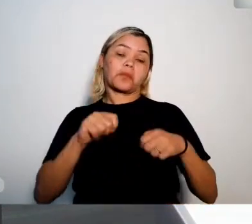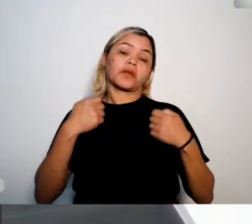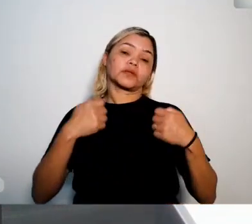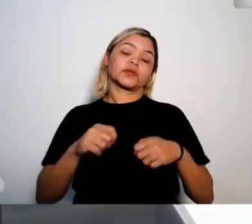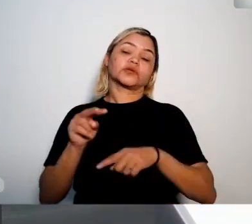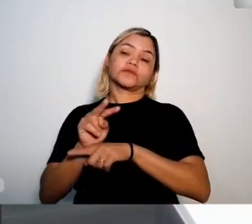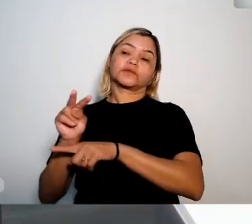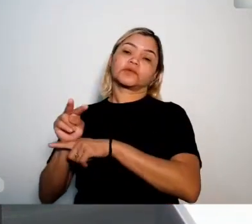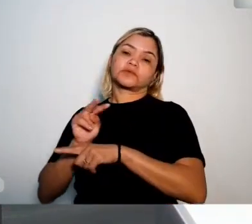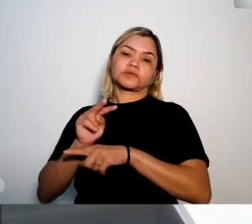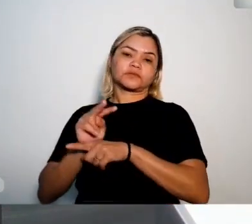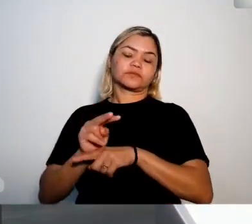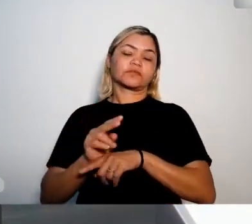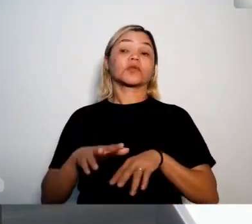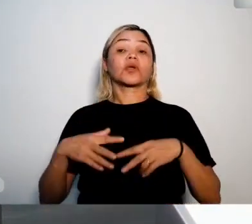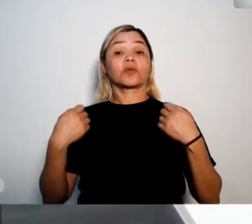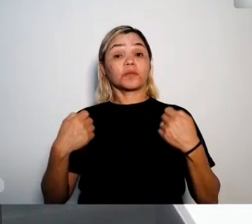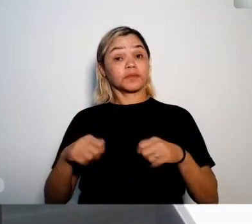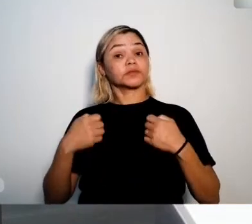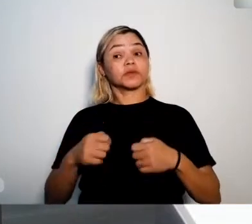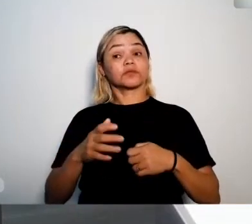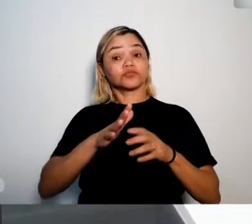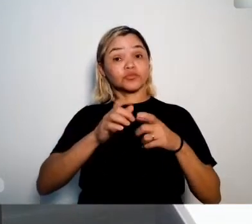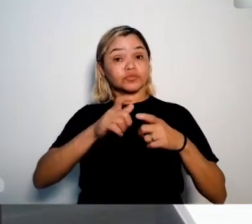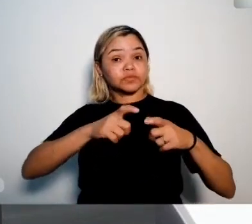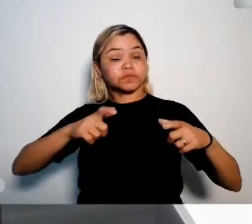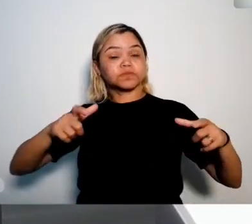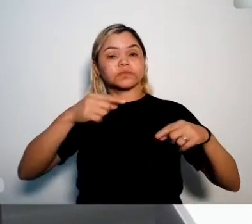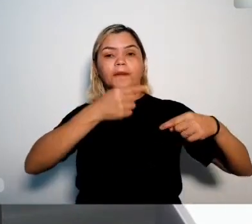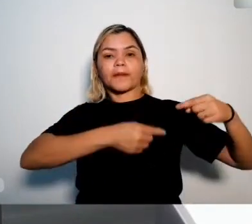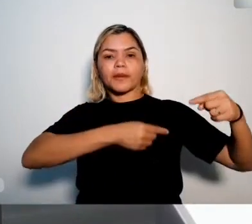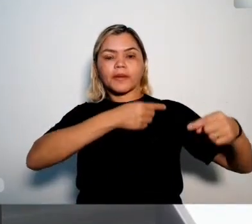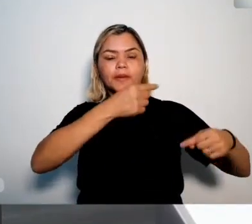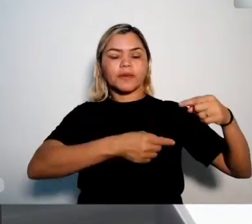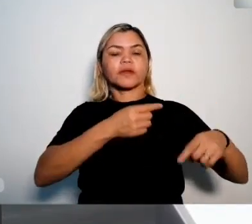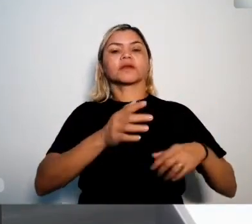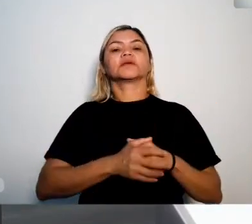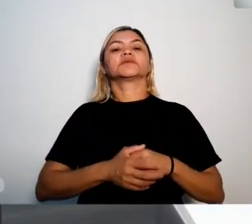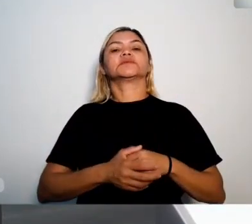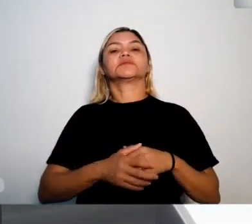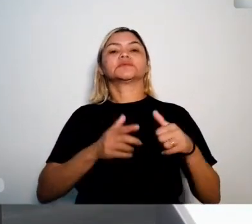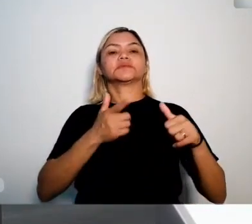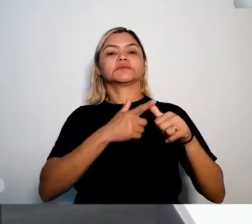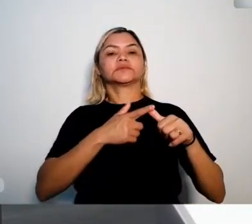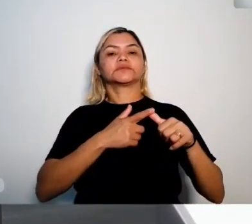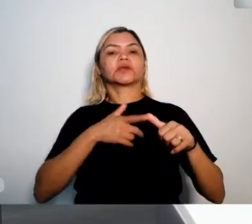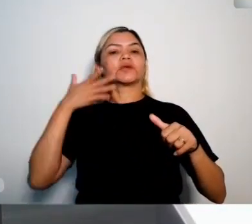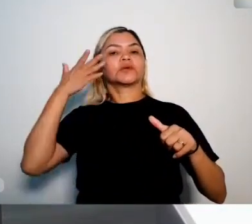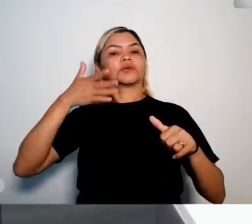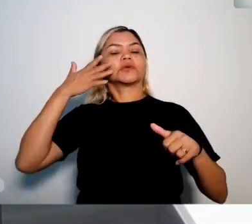fiscalização. Eu acho que nós precisamos ampliar essa discussão através... de audiência pública